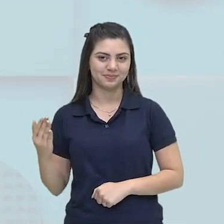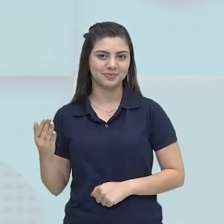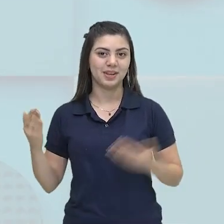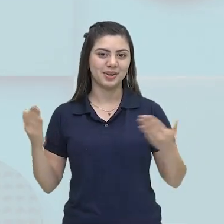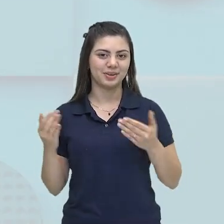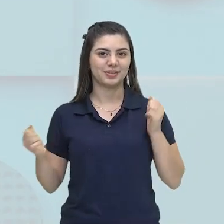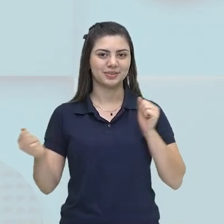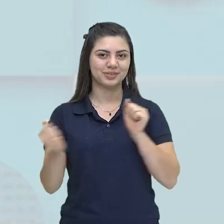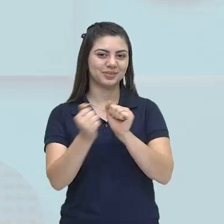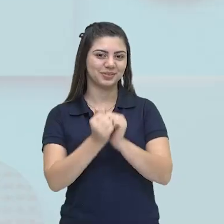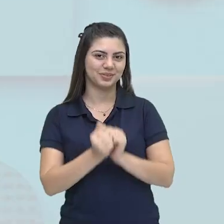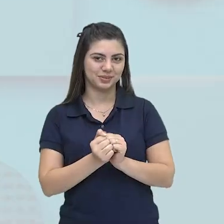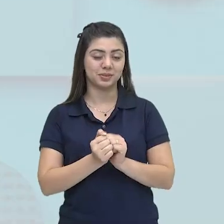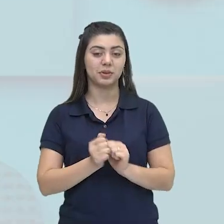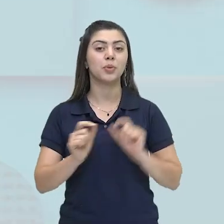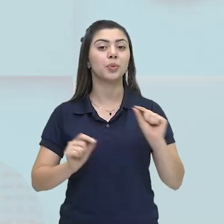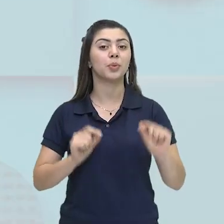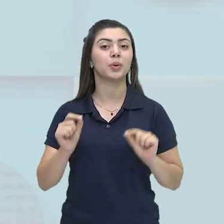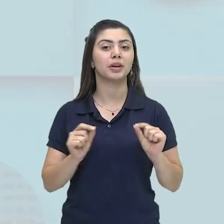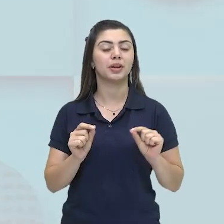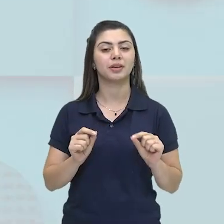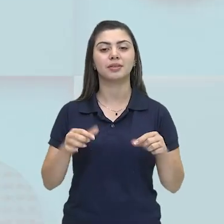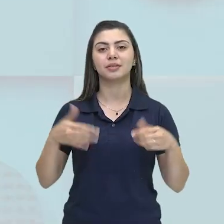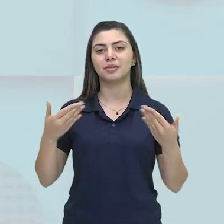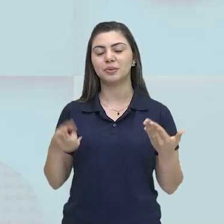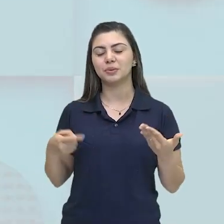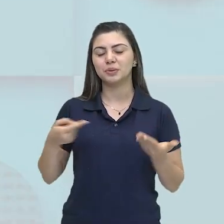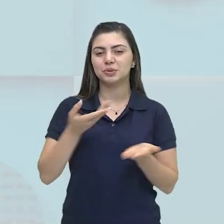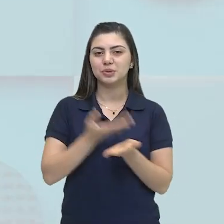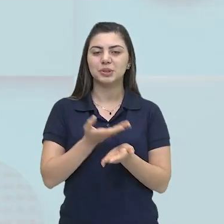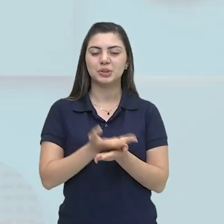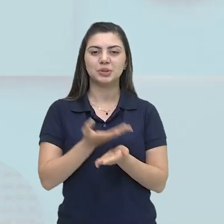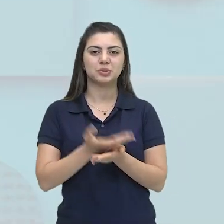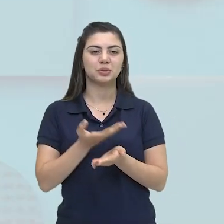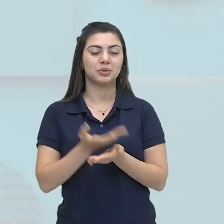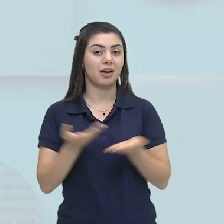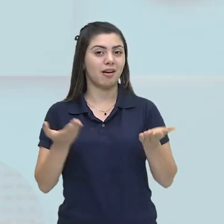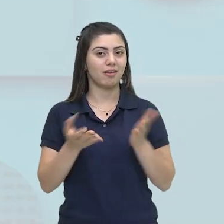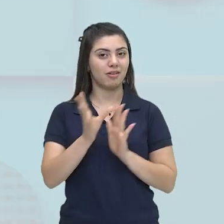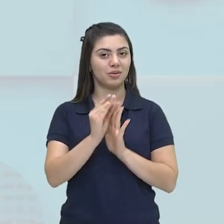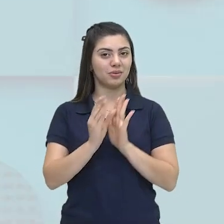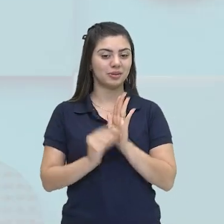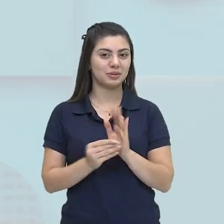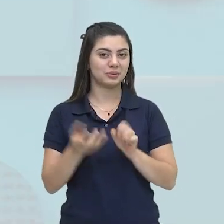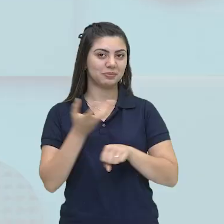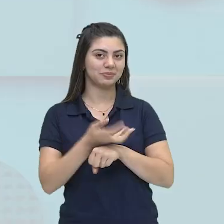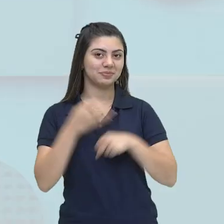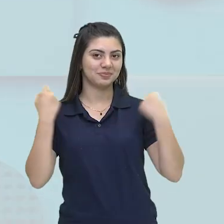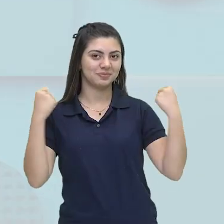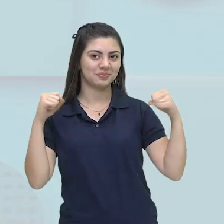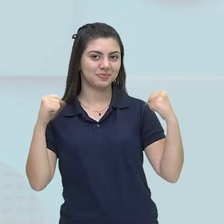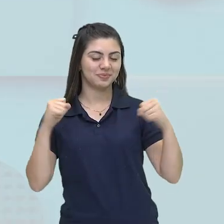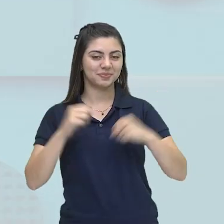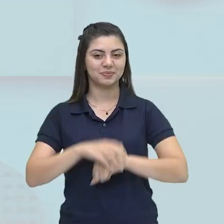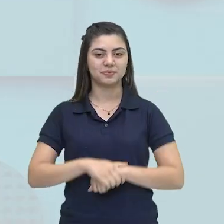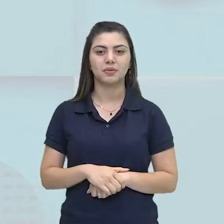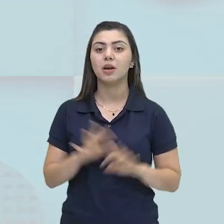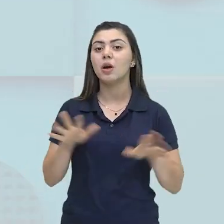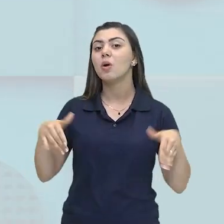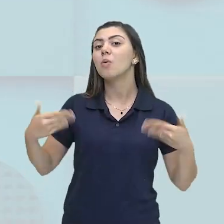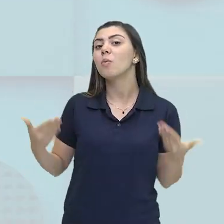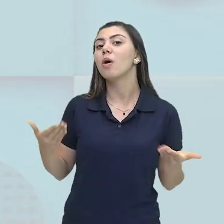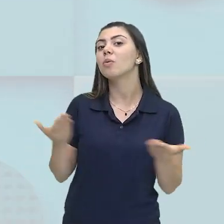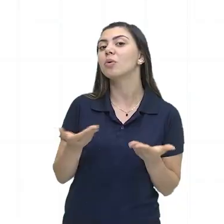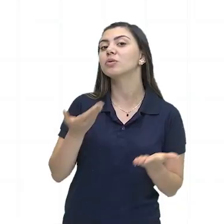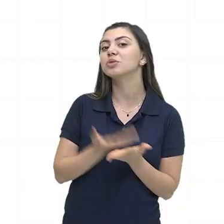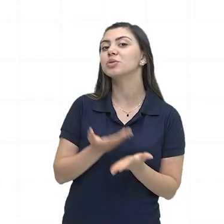com vocês mais uma vez para nós conhecermos e explorarmos mais um conteúdo da Educação Física. Vamos ver qual será